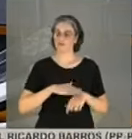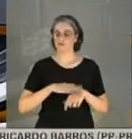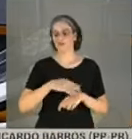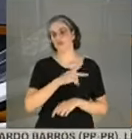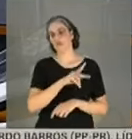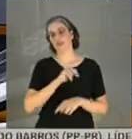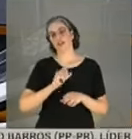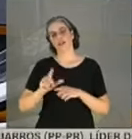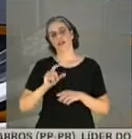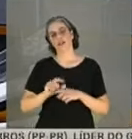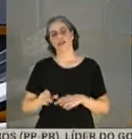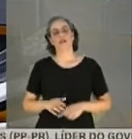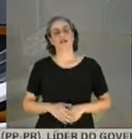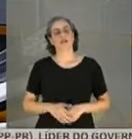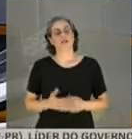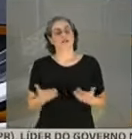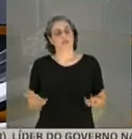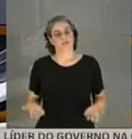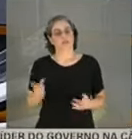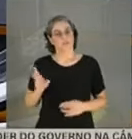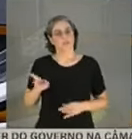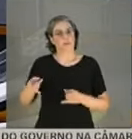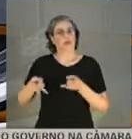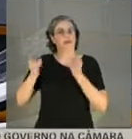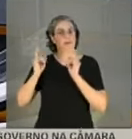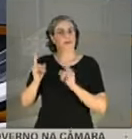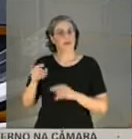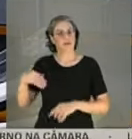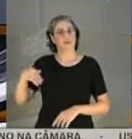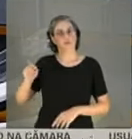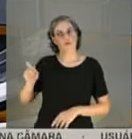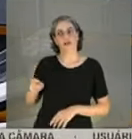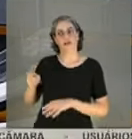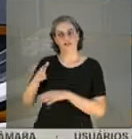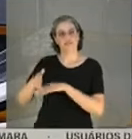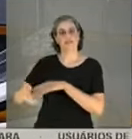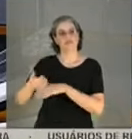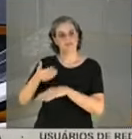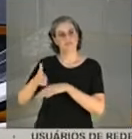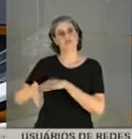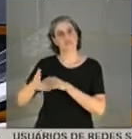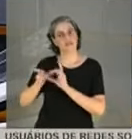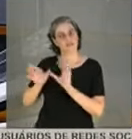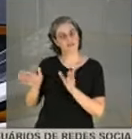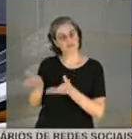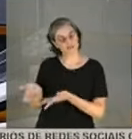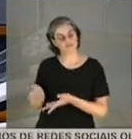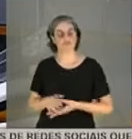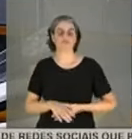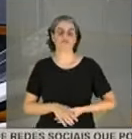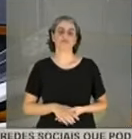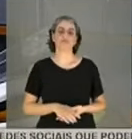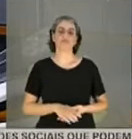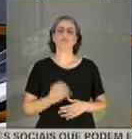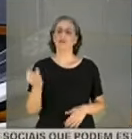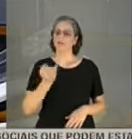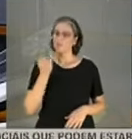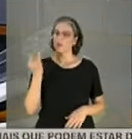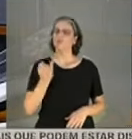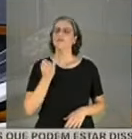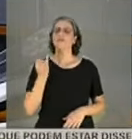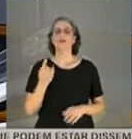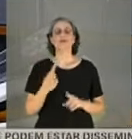tinha livre trânsito para o senhor Marcos Tolentino. Isso é importante, senhor presidente, senhor Maximiano, porque a